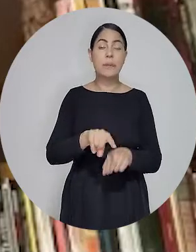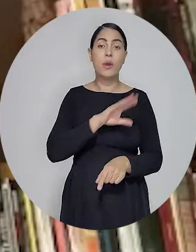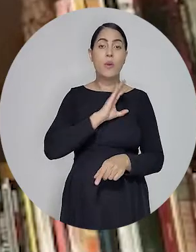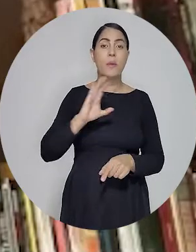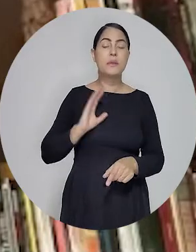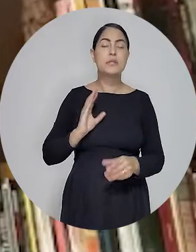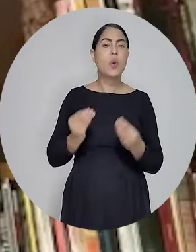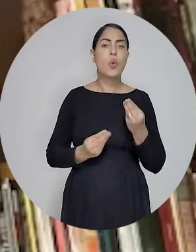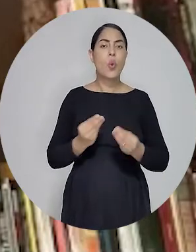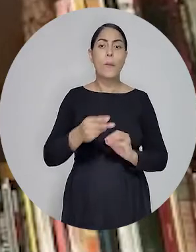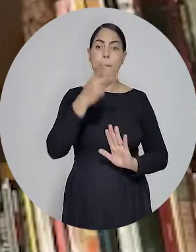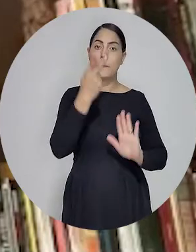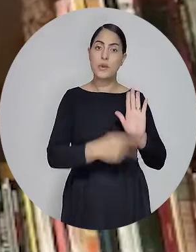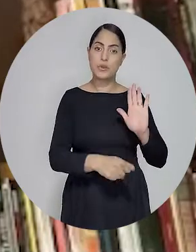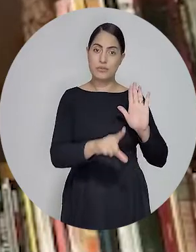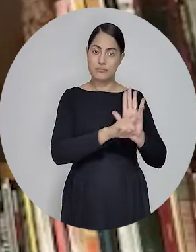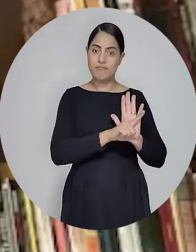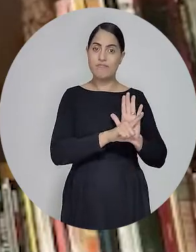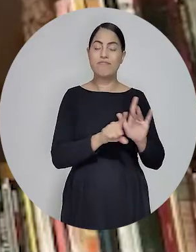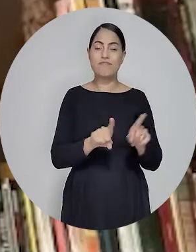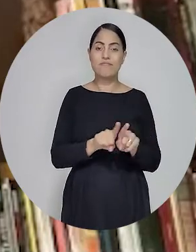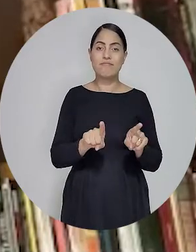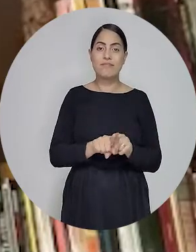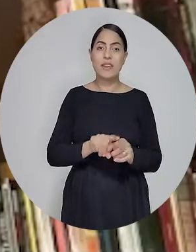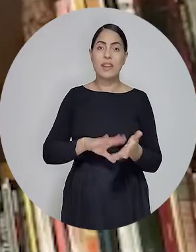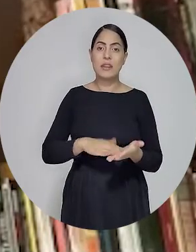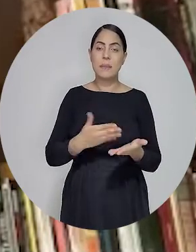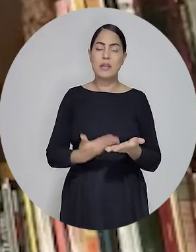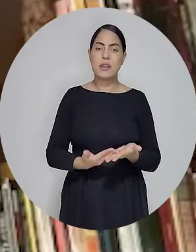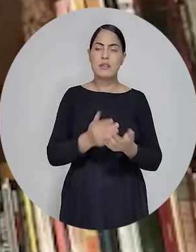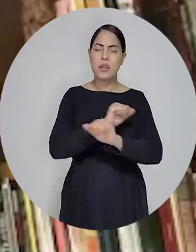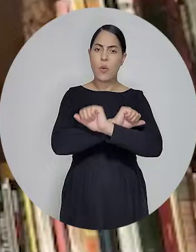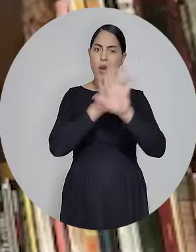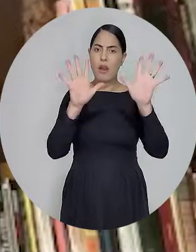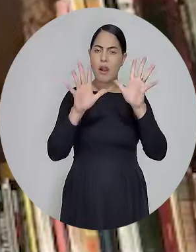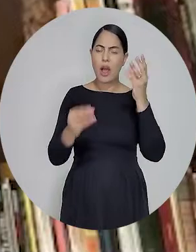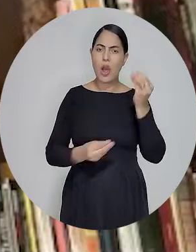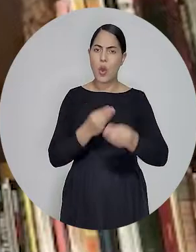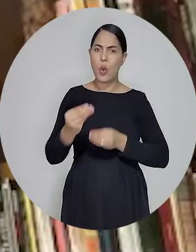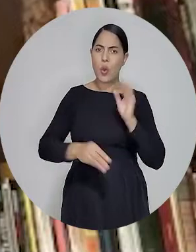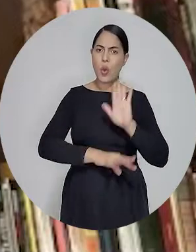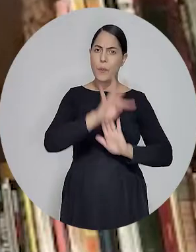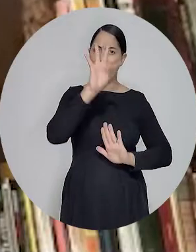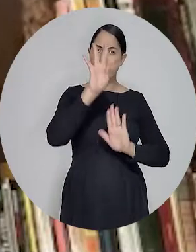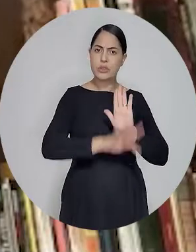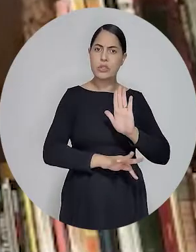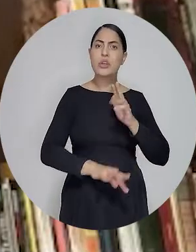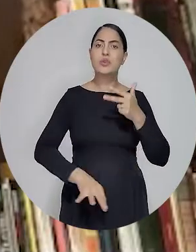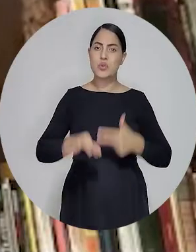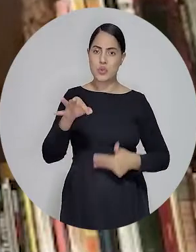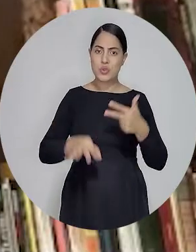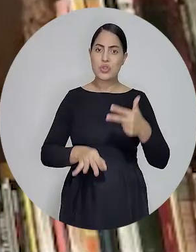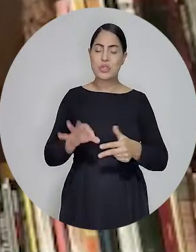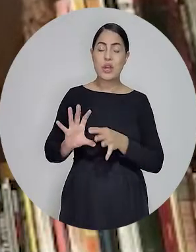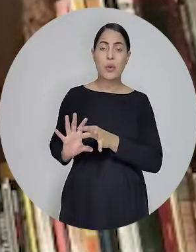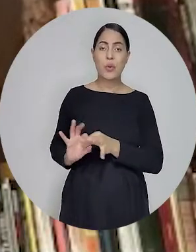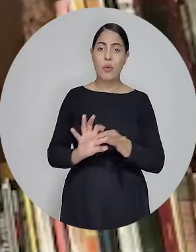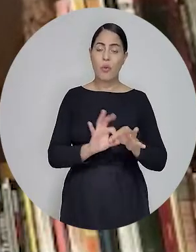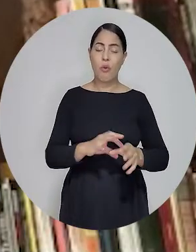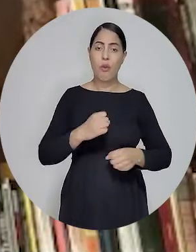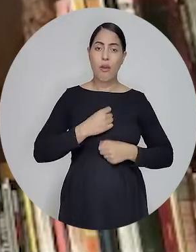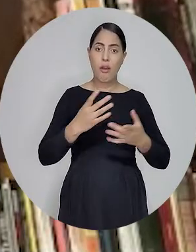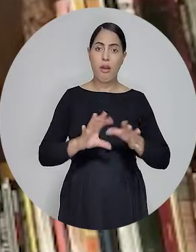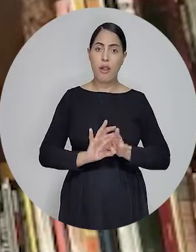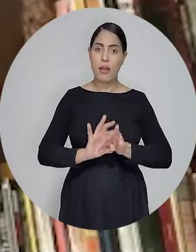lei ou propostas de interpretação judicial de leis já existentes no sentido de assegurar a liberdade de